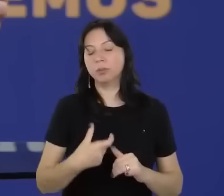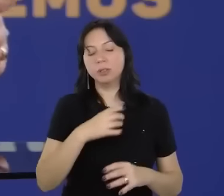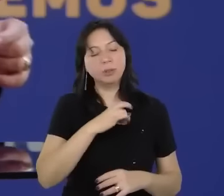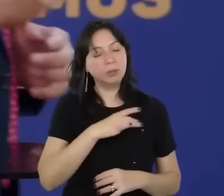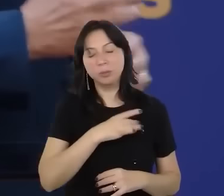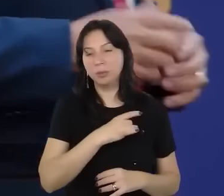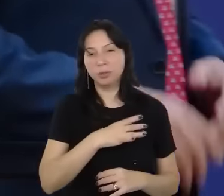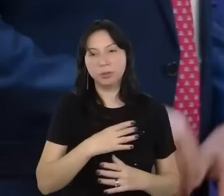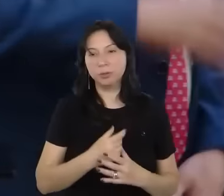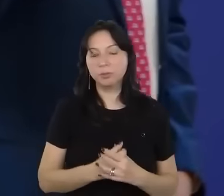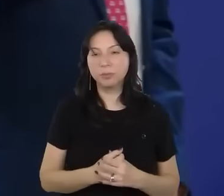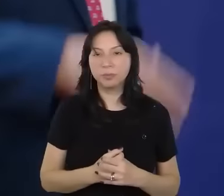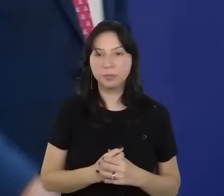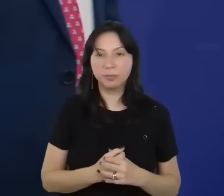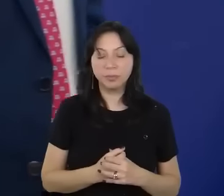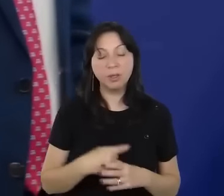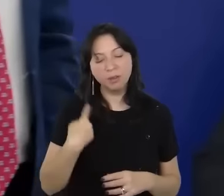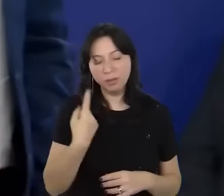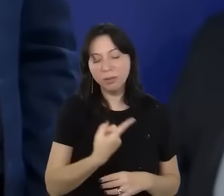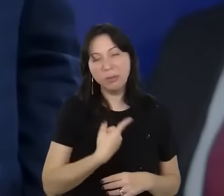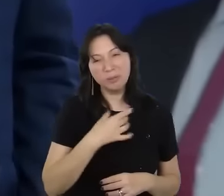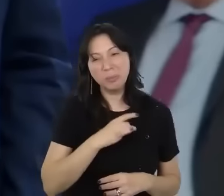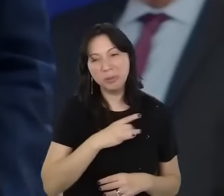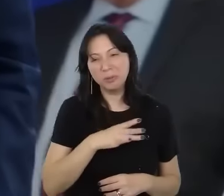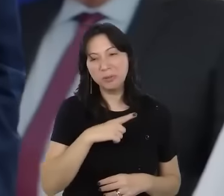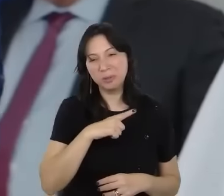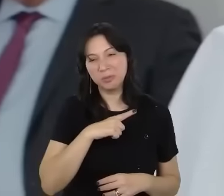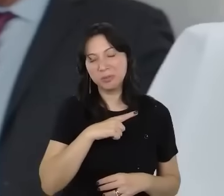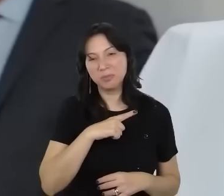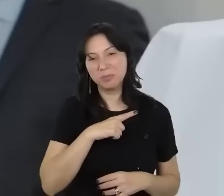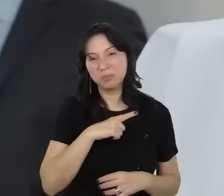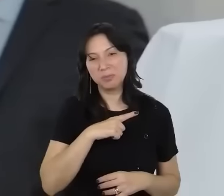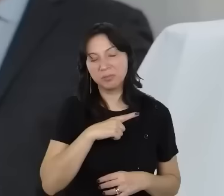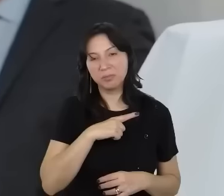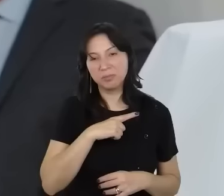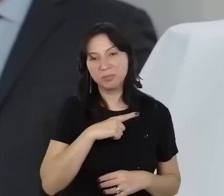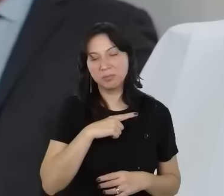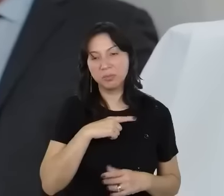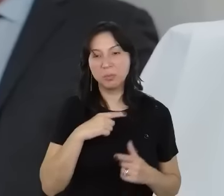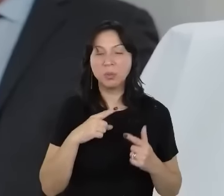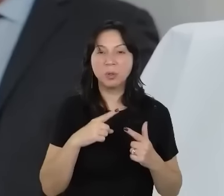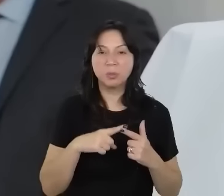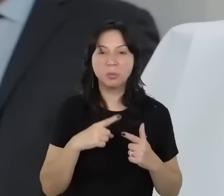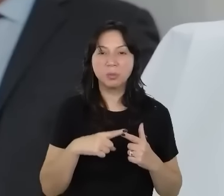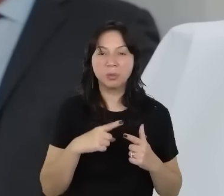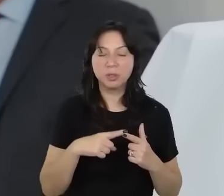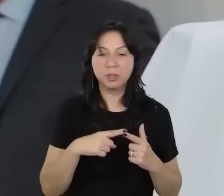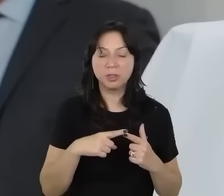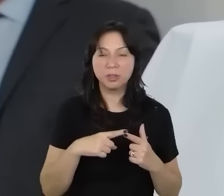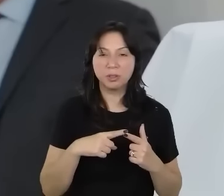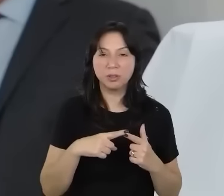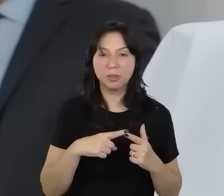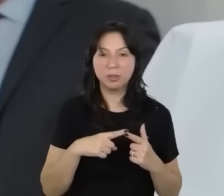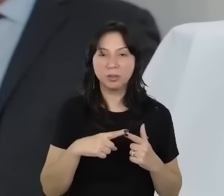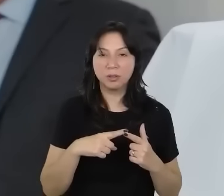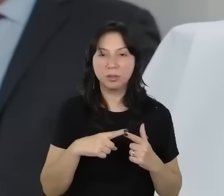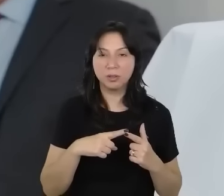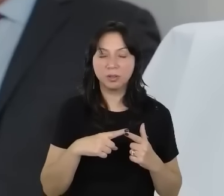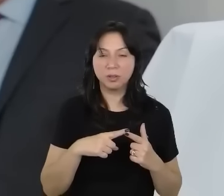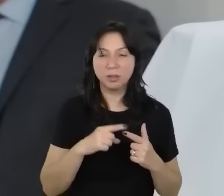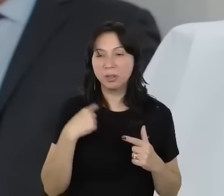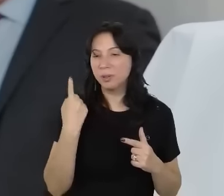Ora eu vou ter medo e você vai ter medo porque nós somos menores do que a fúria